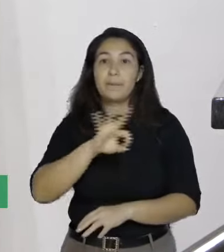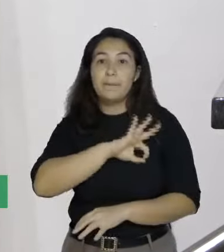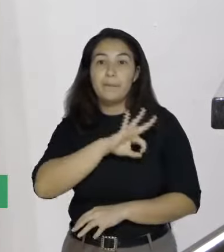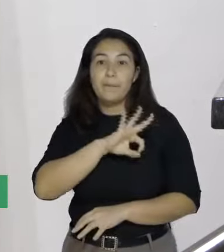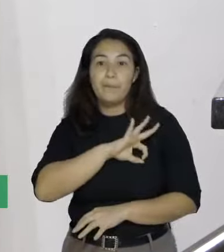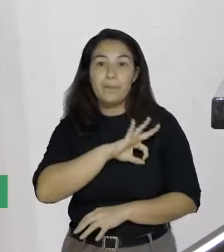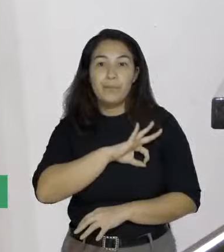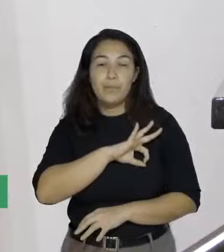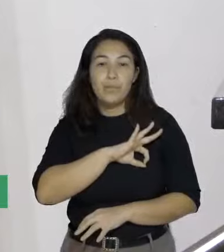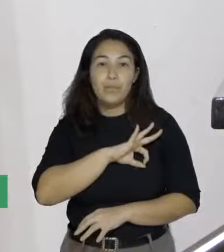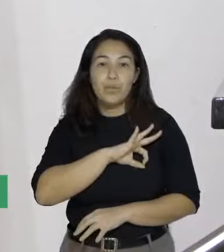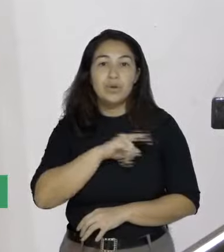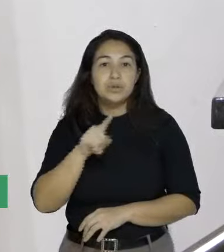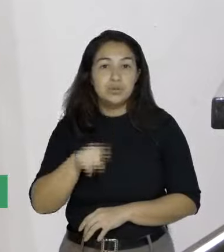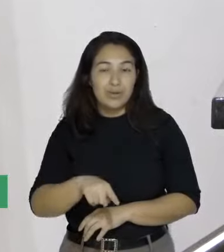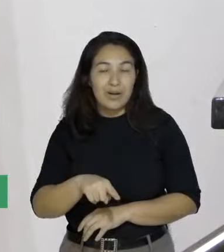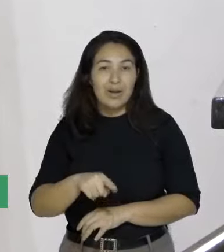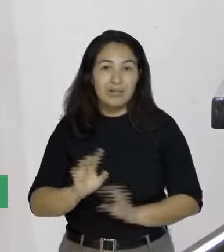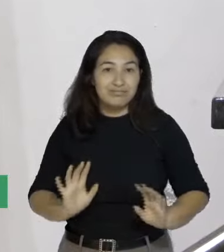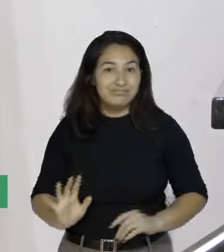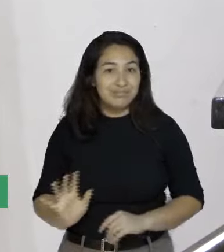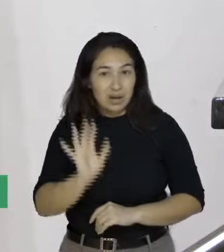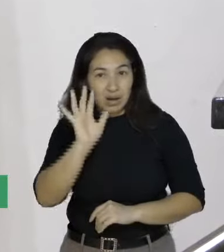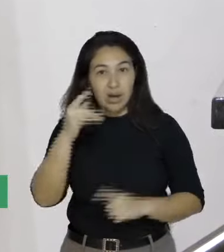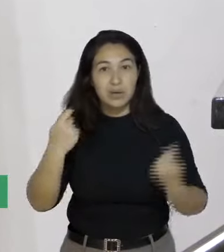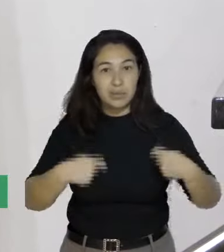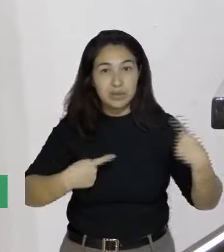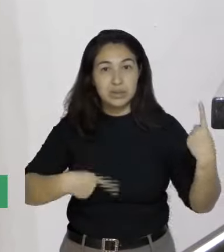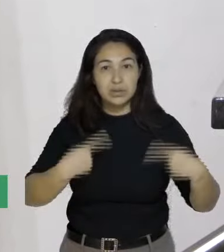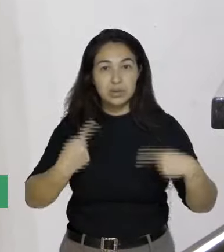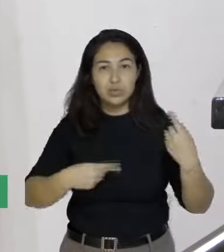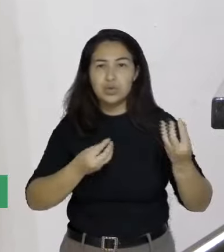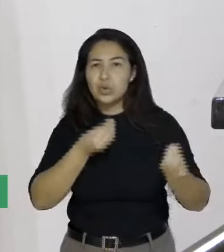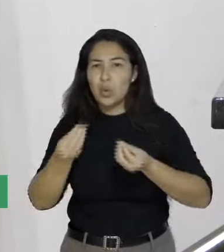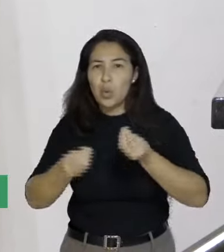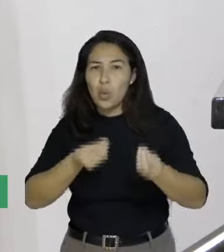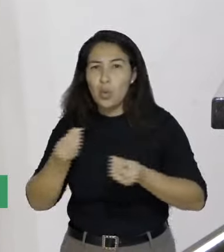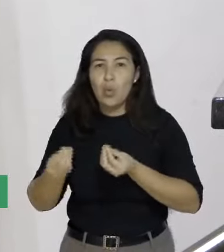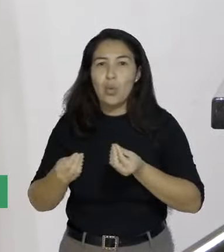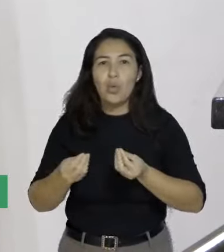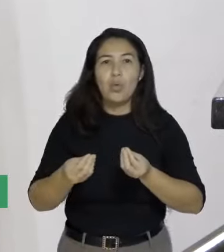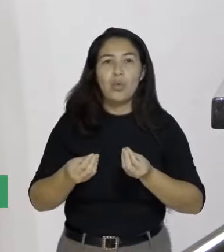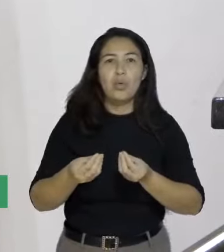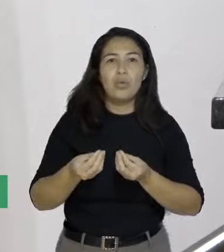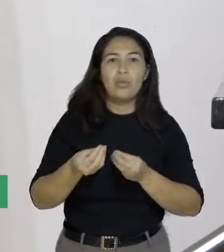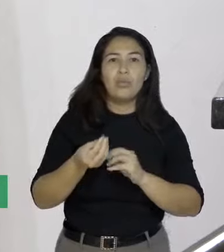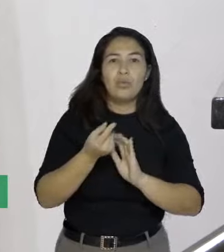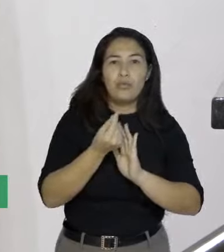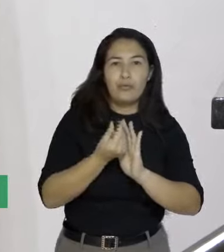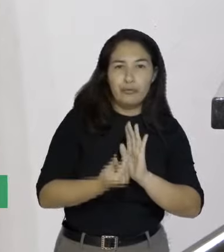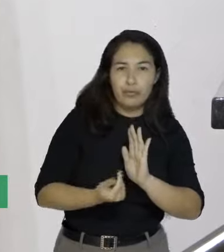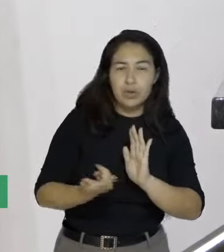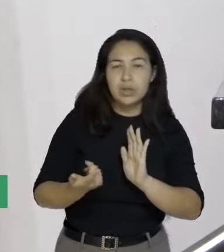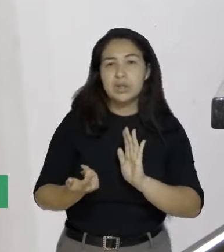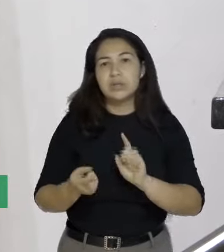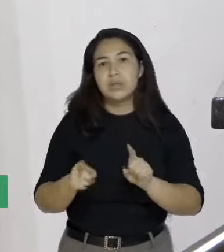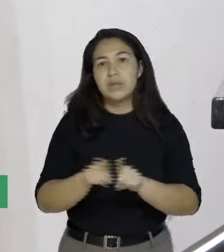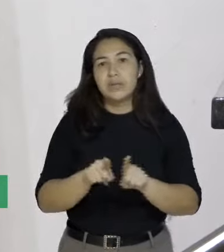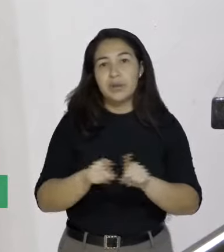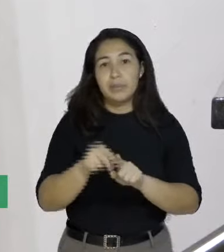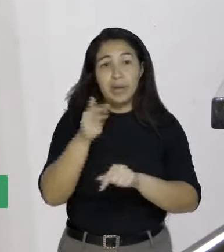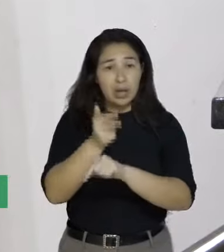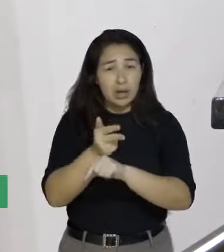ser oneroso ao estado temos que discutir a competência a questão da comissão de Finanças temos que discutir também a competência da questão das